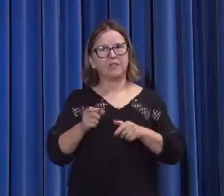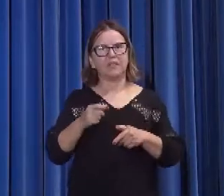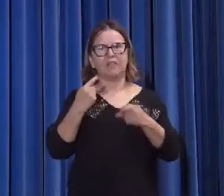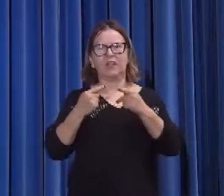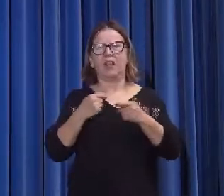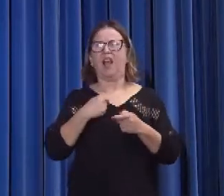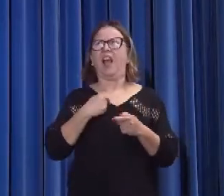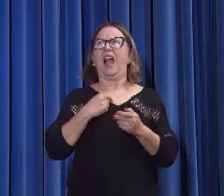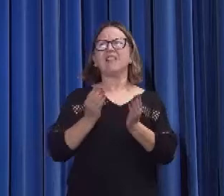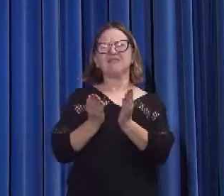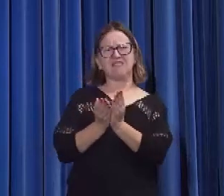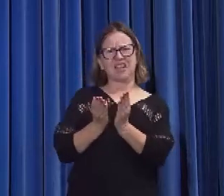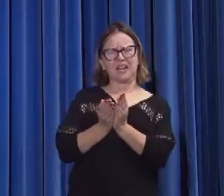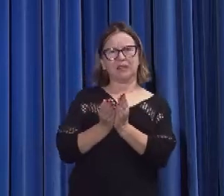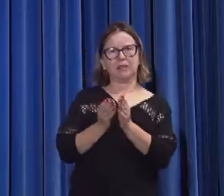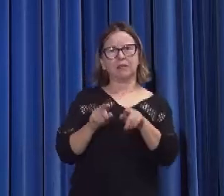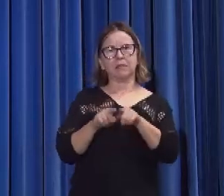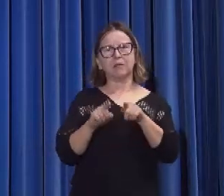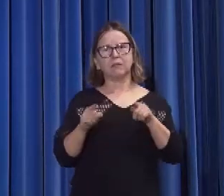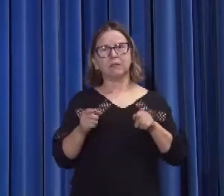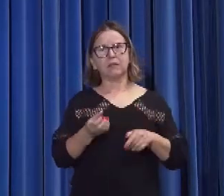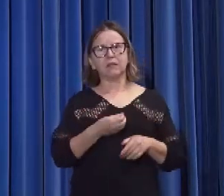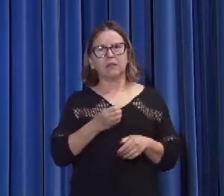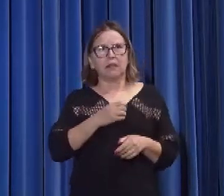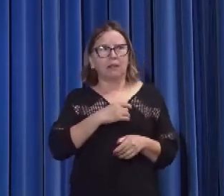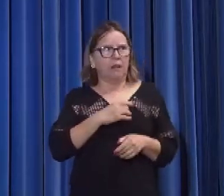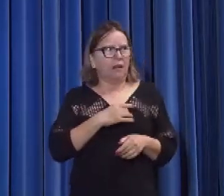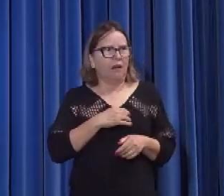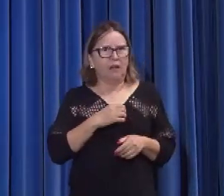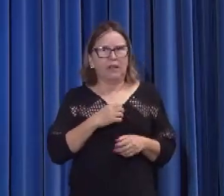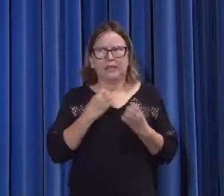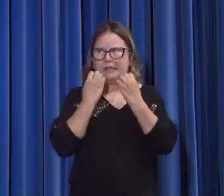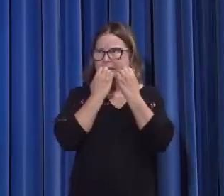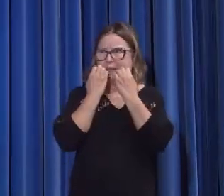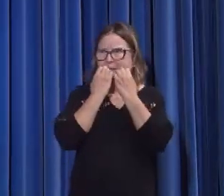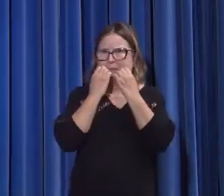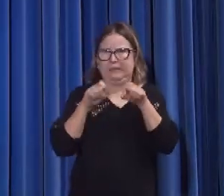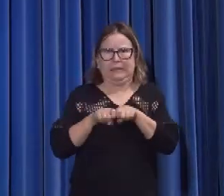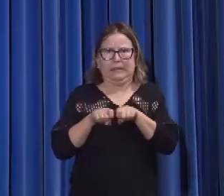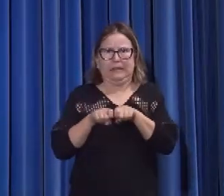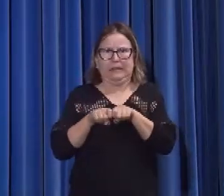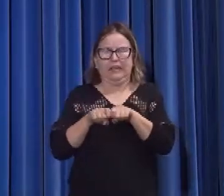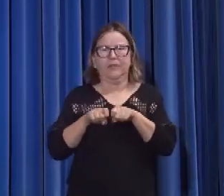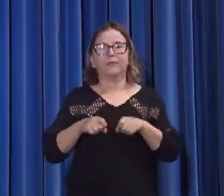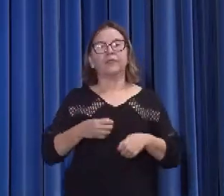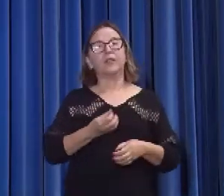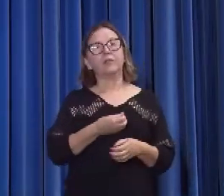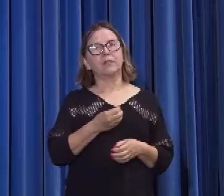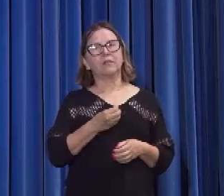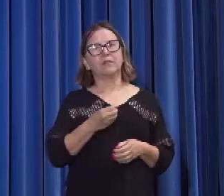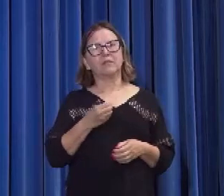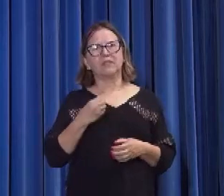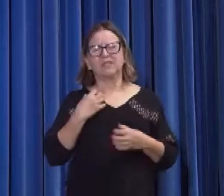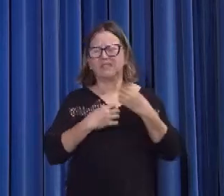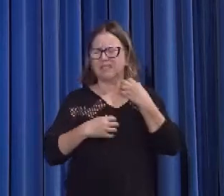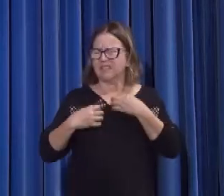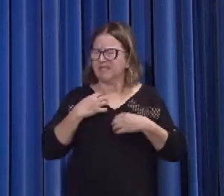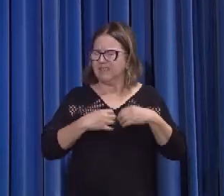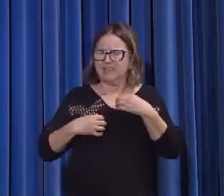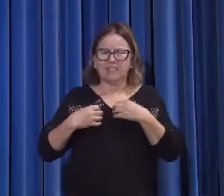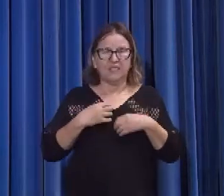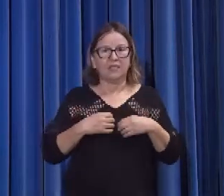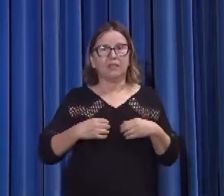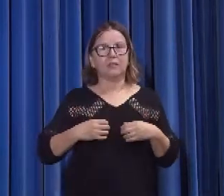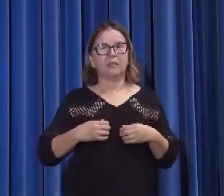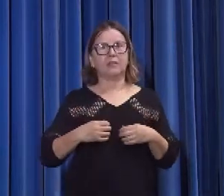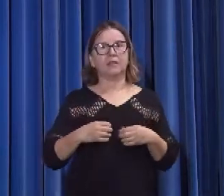cristãs, mas que estão vivendo aterrorizadas, que estão vivendo desesperadas, que